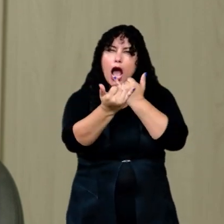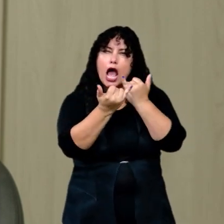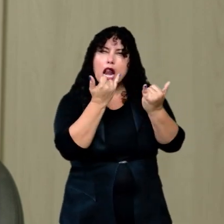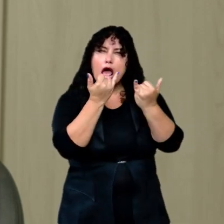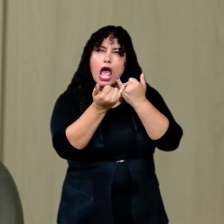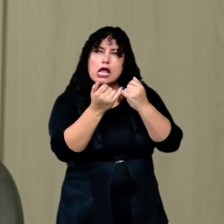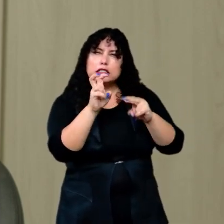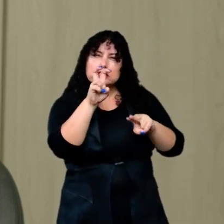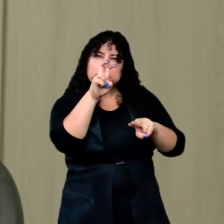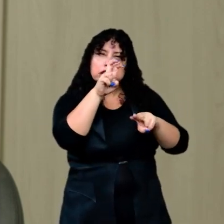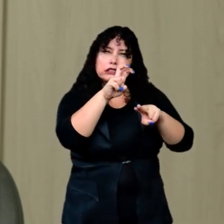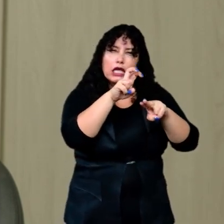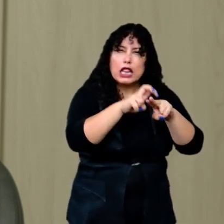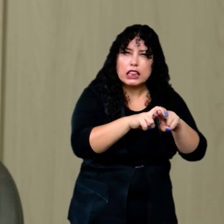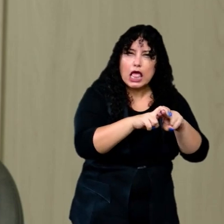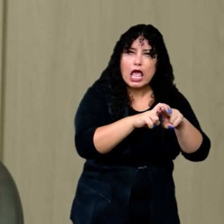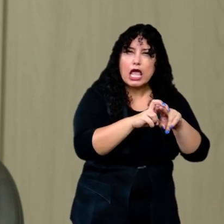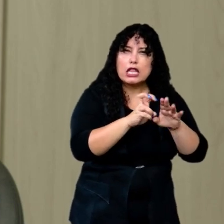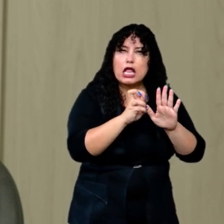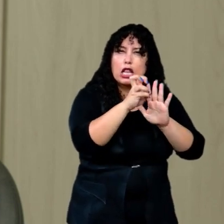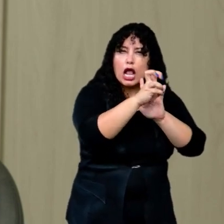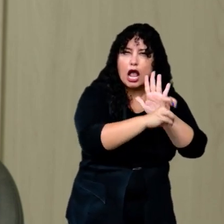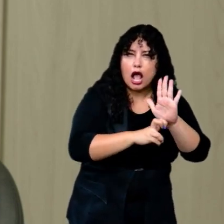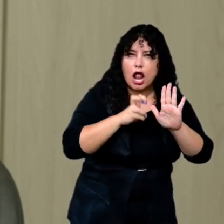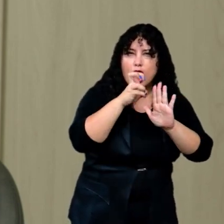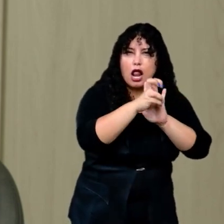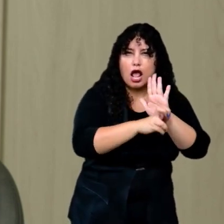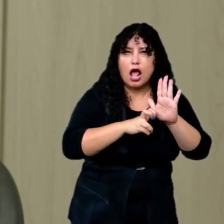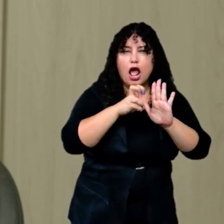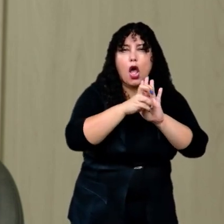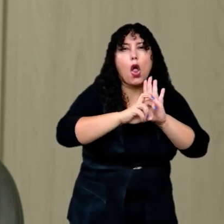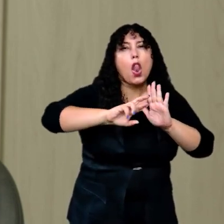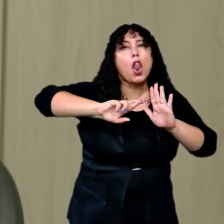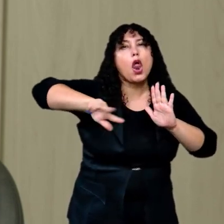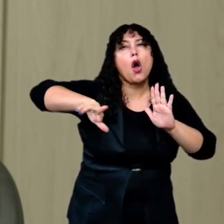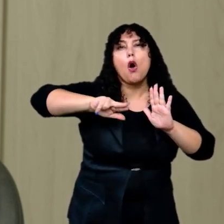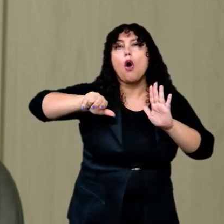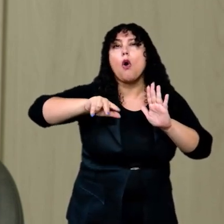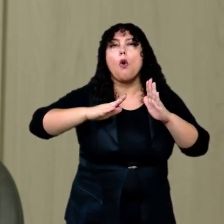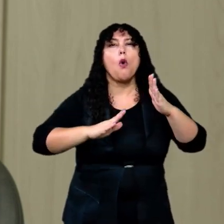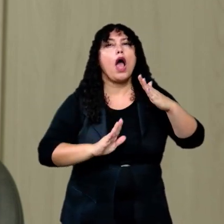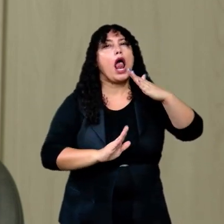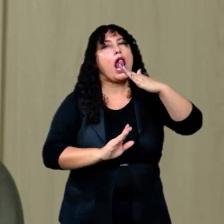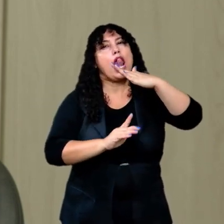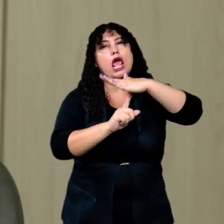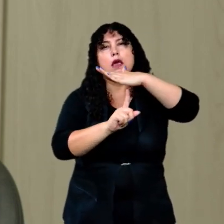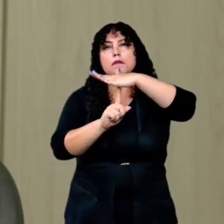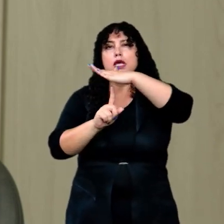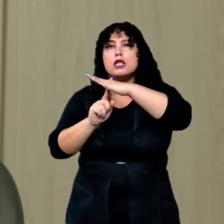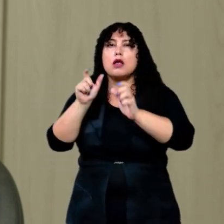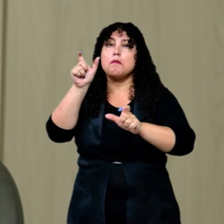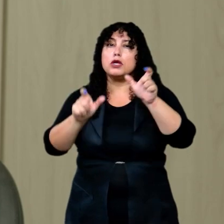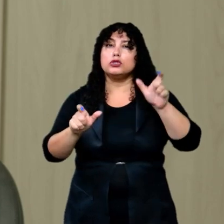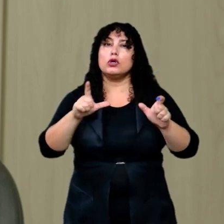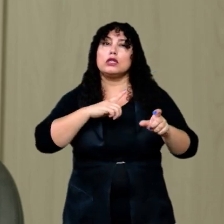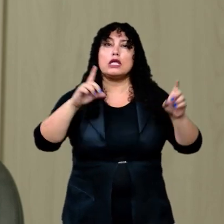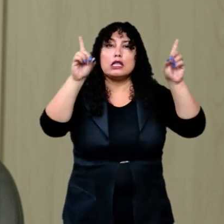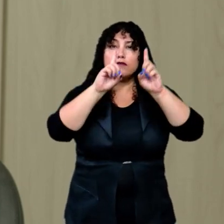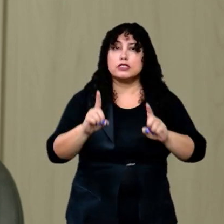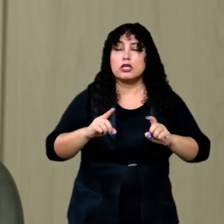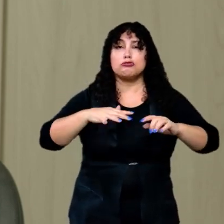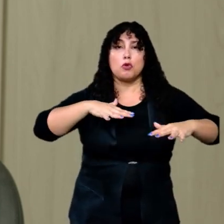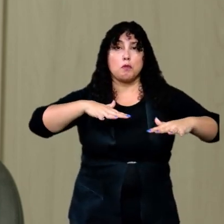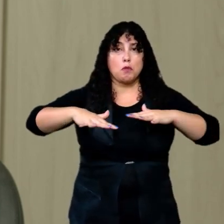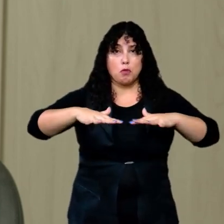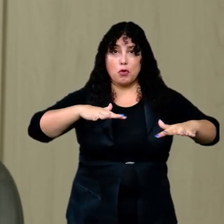pessoa sentada numa cadeira de rodas, ela não se limita a uma pessoa que tenha uma deficiência de